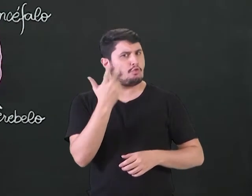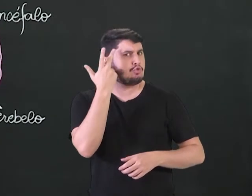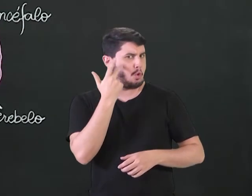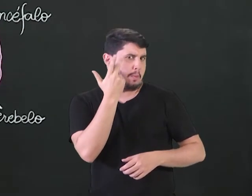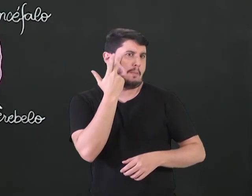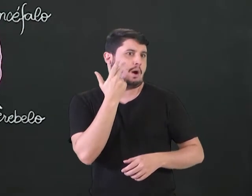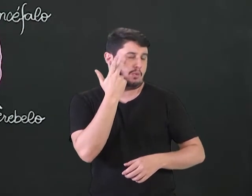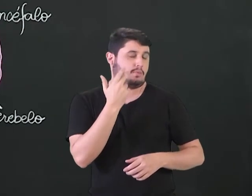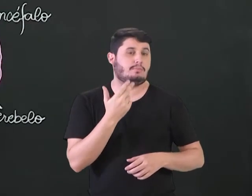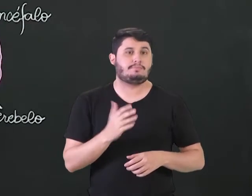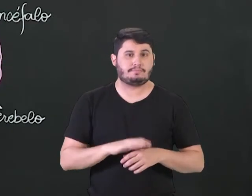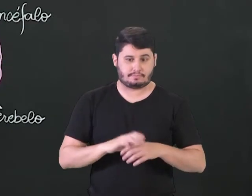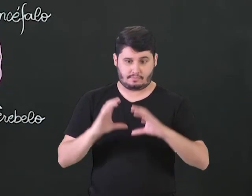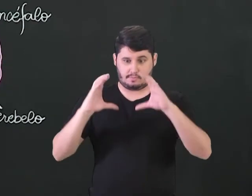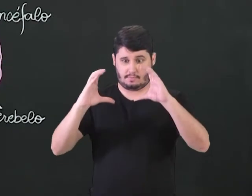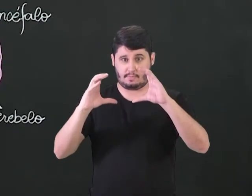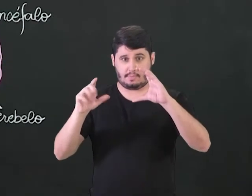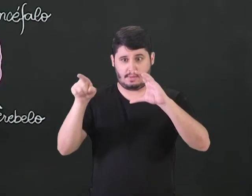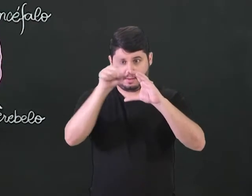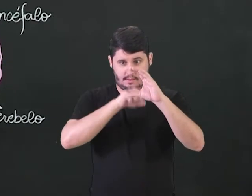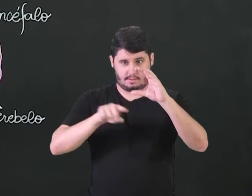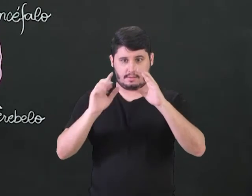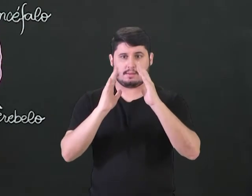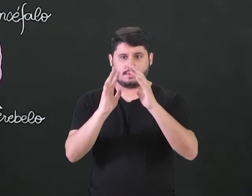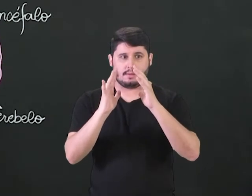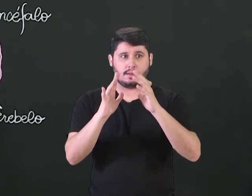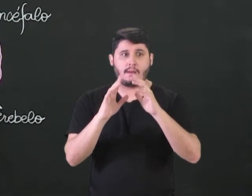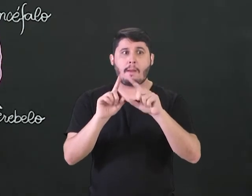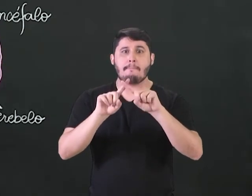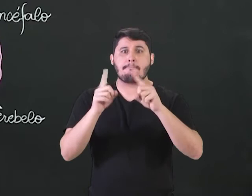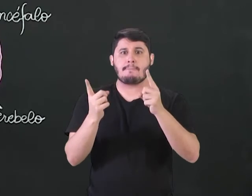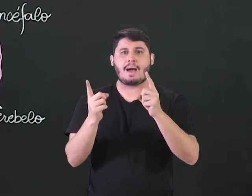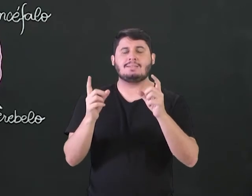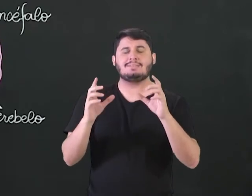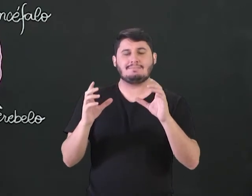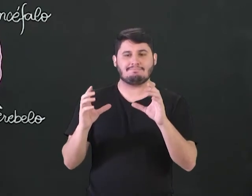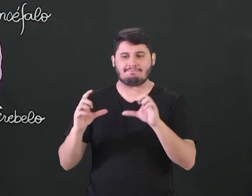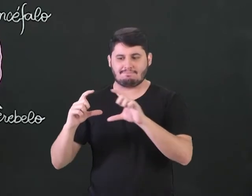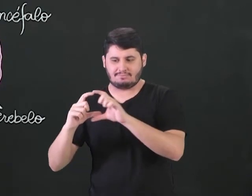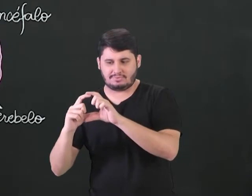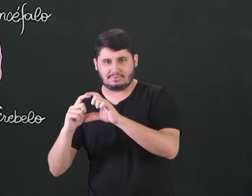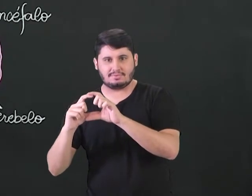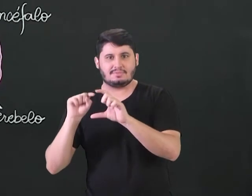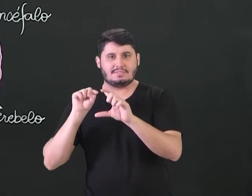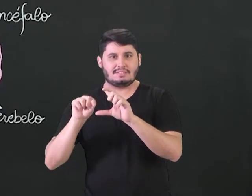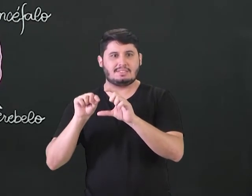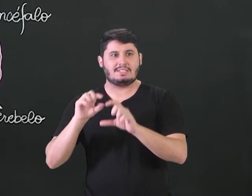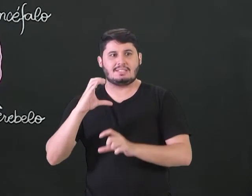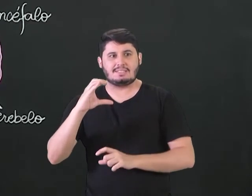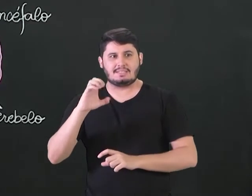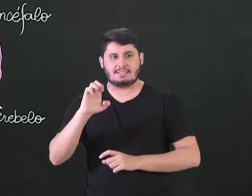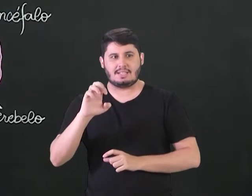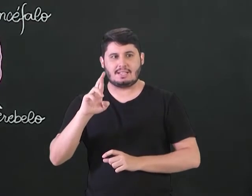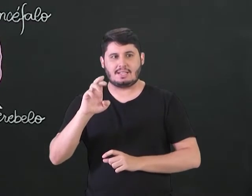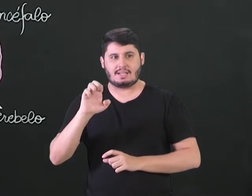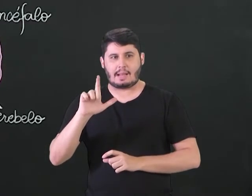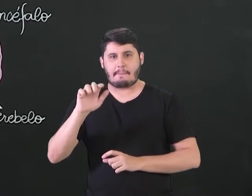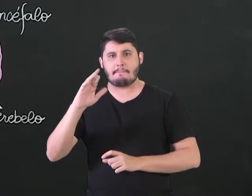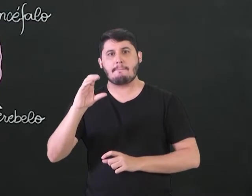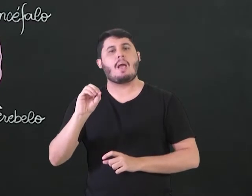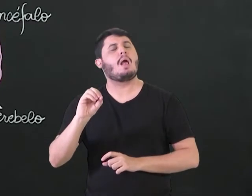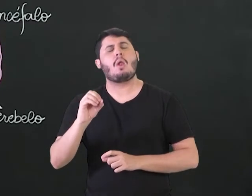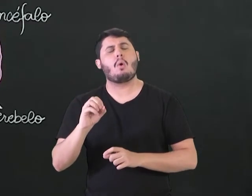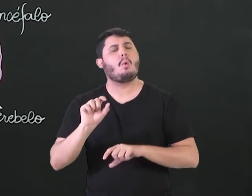a área maior, eu tenho o cerebelo. Parece um pequeno cérebro. Tá aqui o cerebelo. O cerebelo ele vai cuidar do nosso